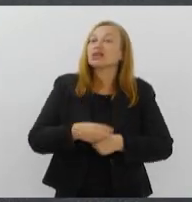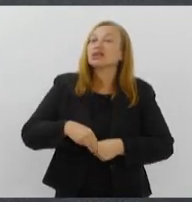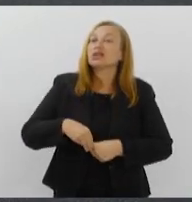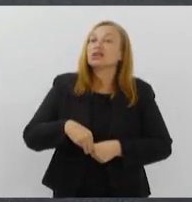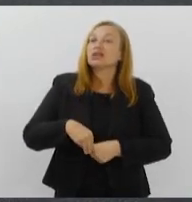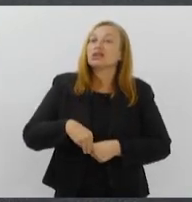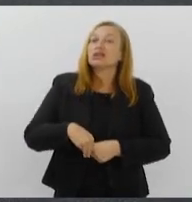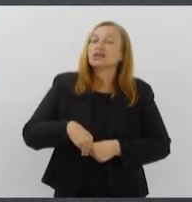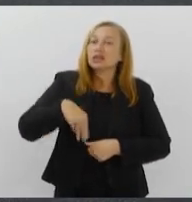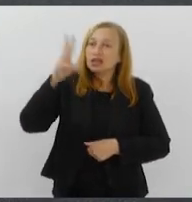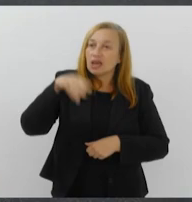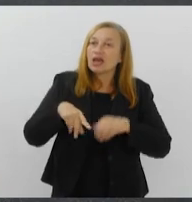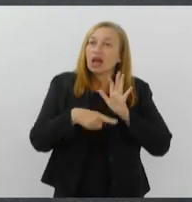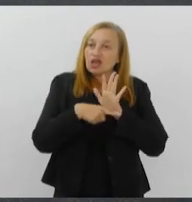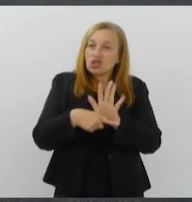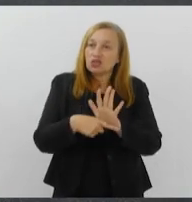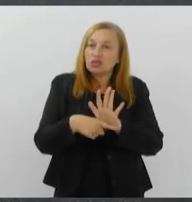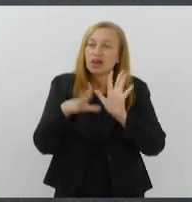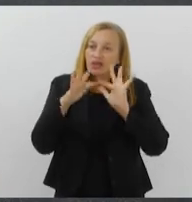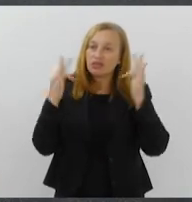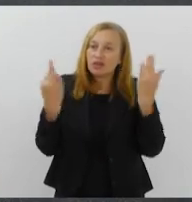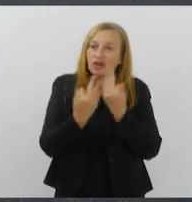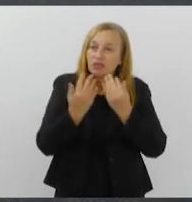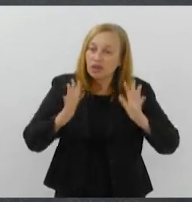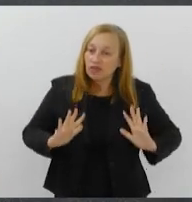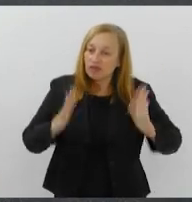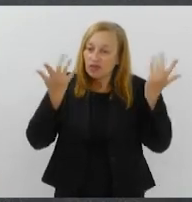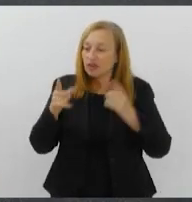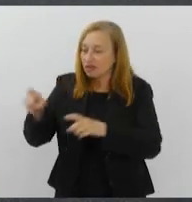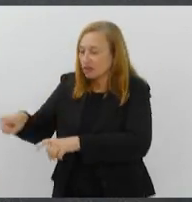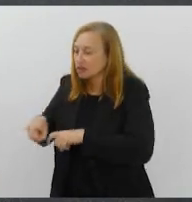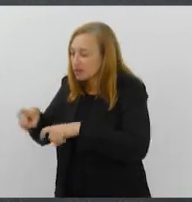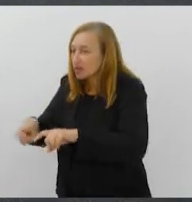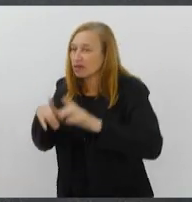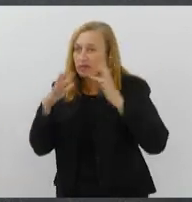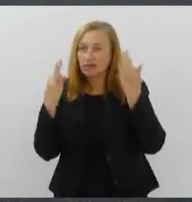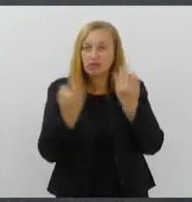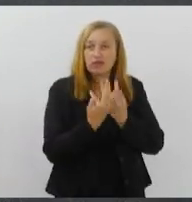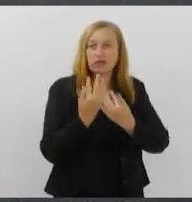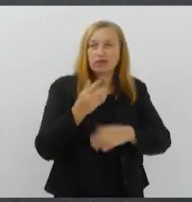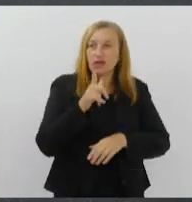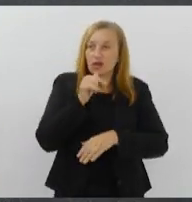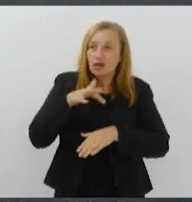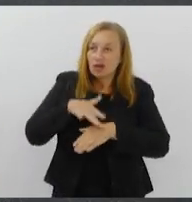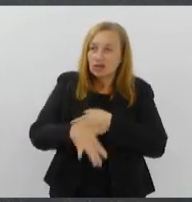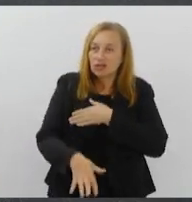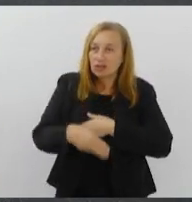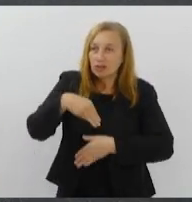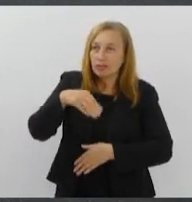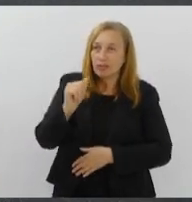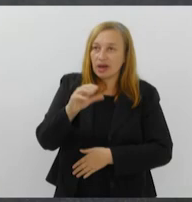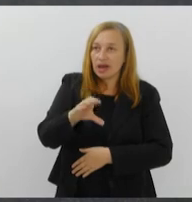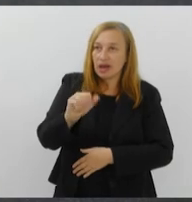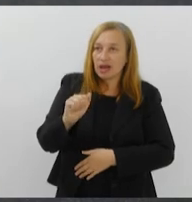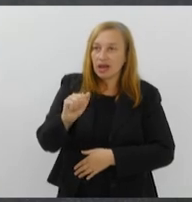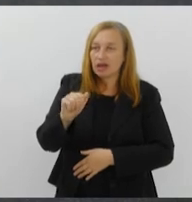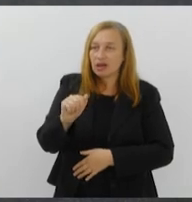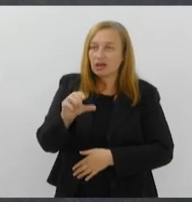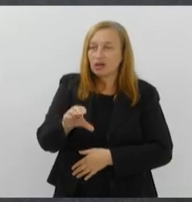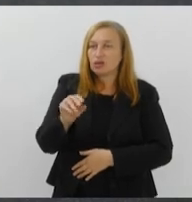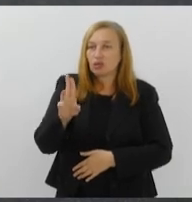alimentam nossas famílias. Vivam os agricultores familiares de Cachoeira de Macacu e de todo o Rio de